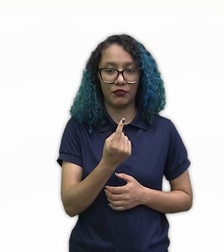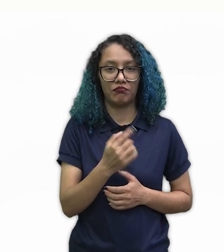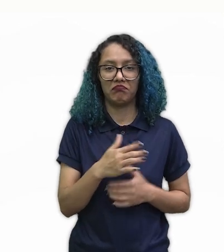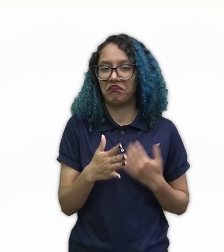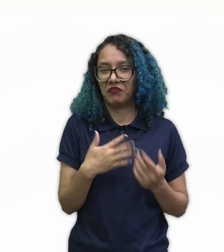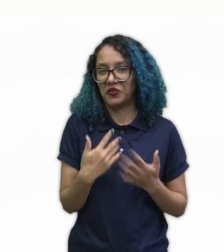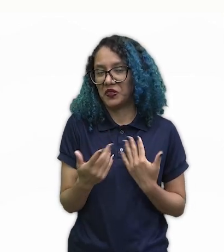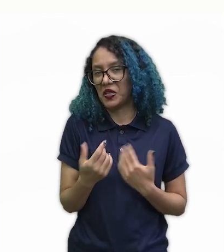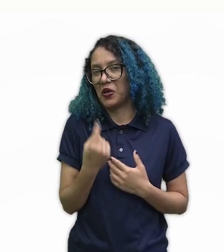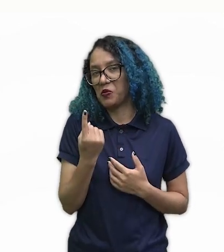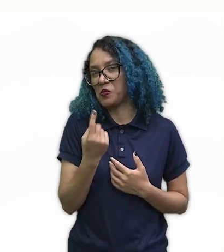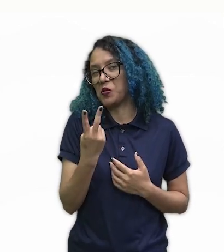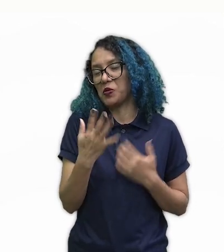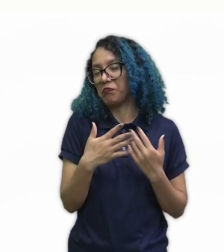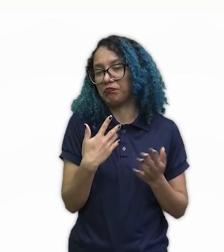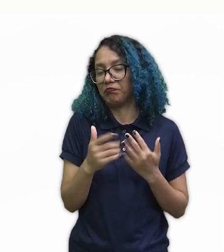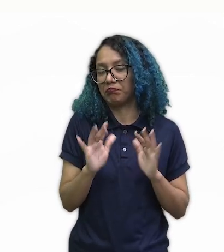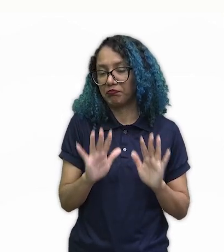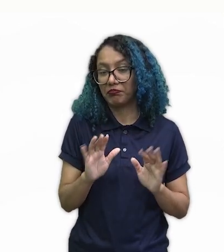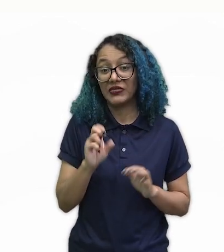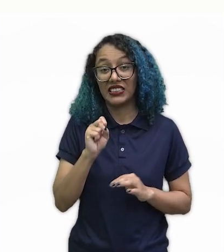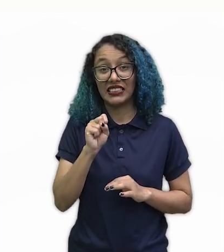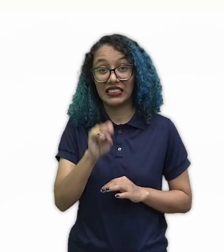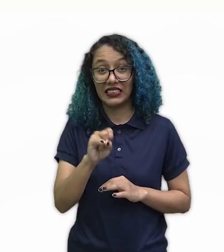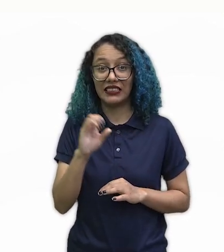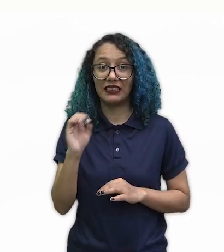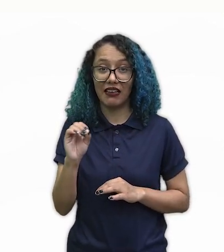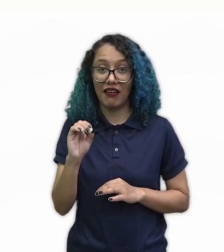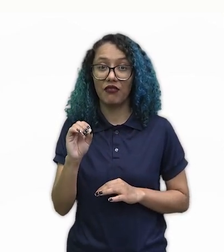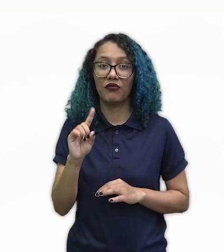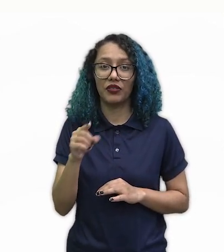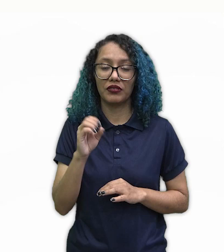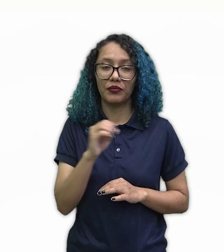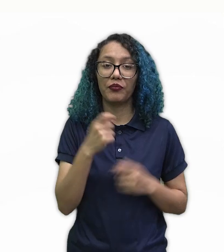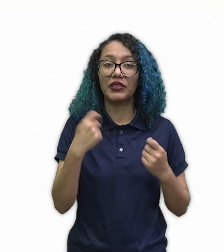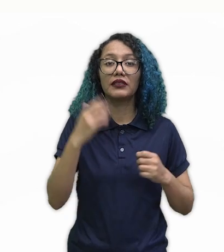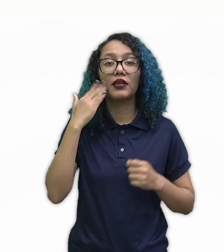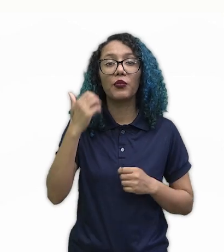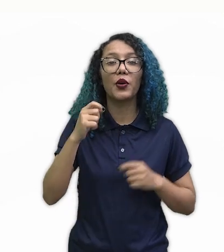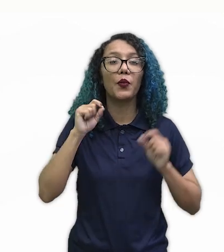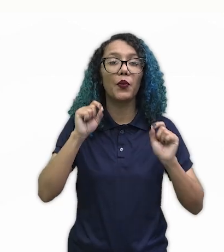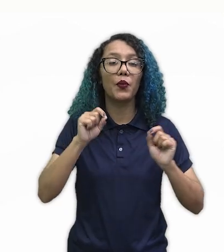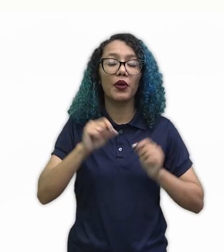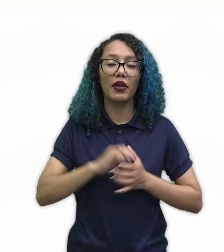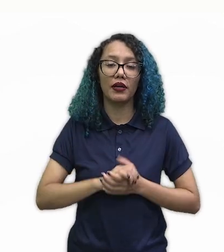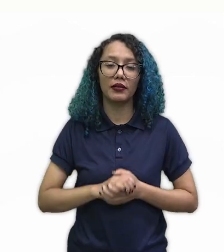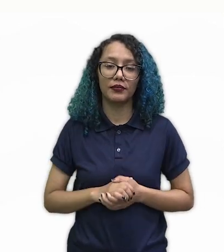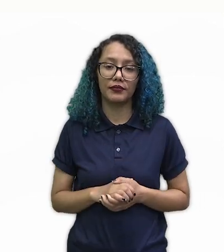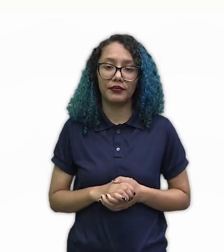0,0000 alguém, não interessa a quantidade, tá? Primeira coisa para você saber é que eu